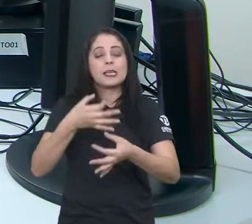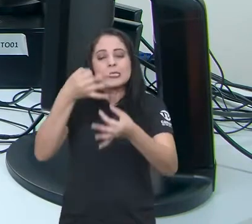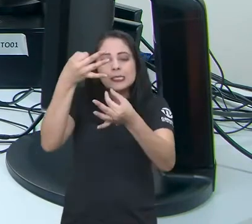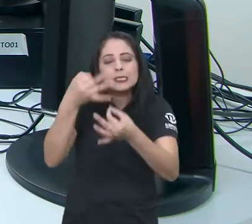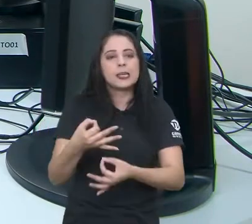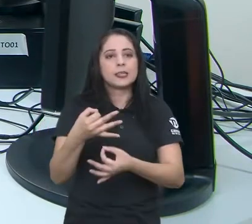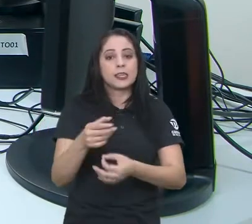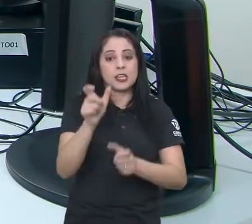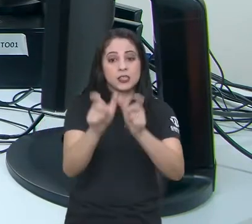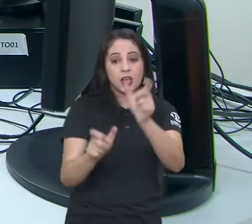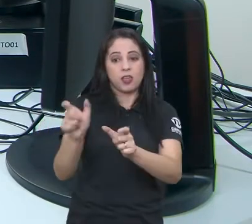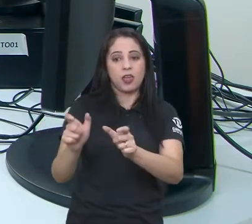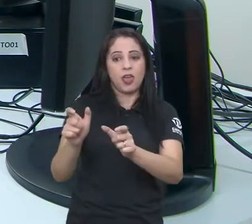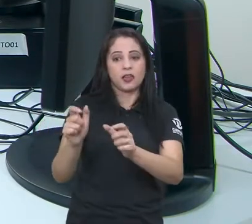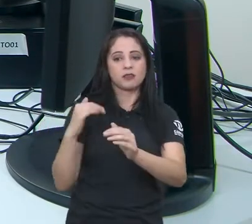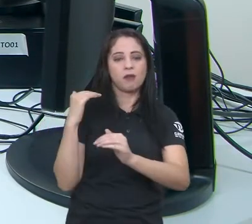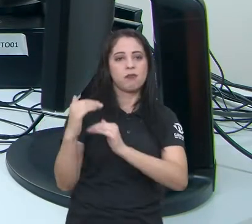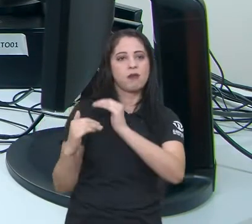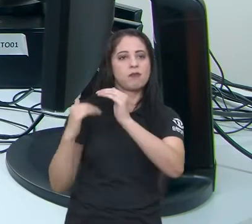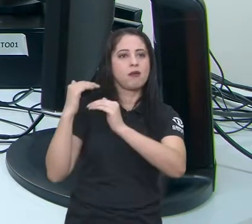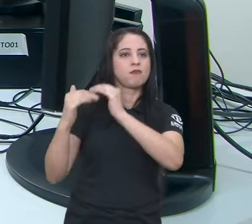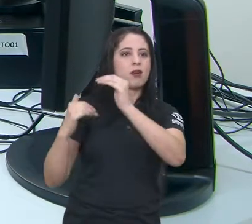formar alunos